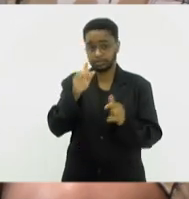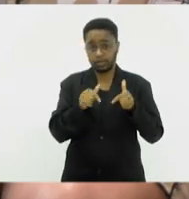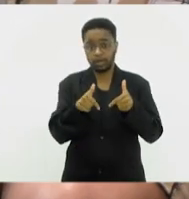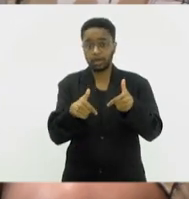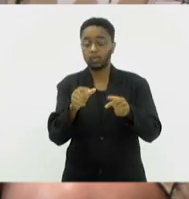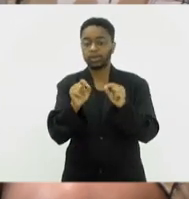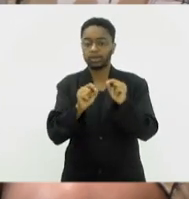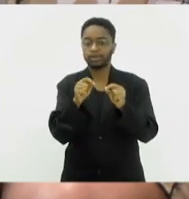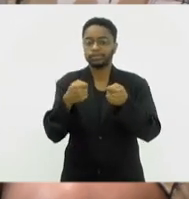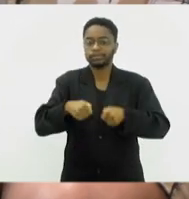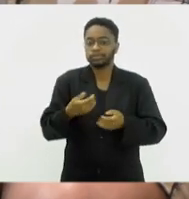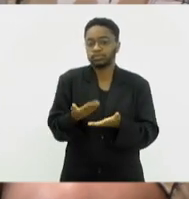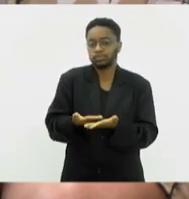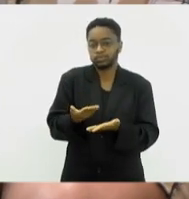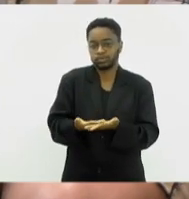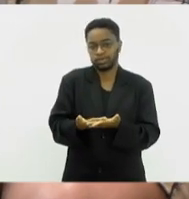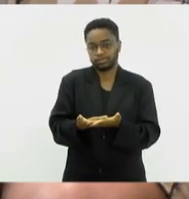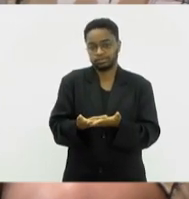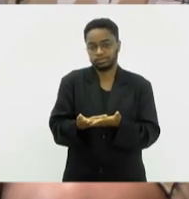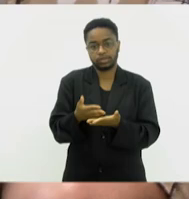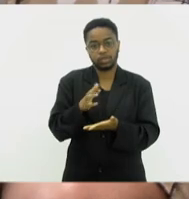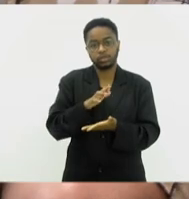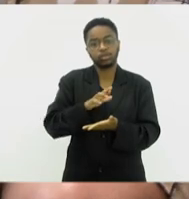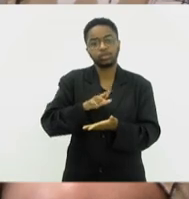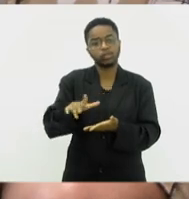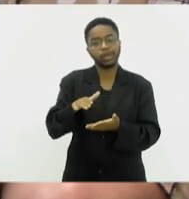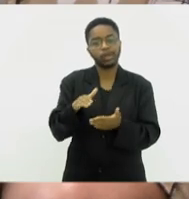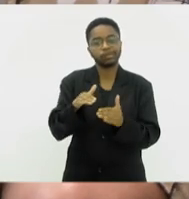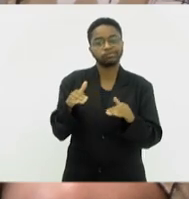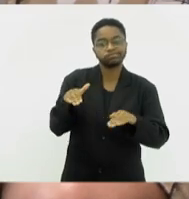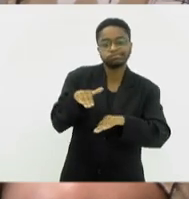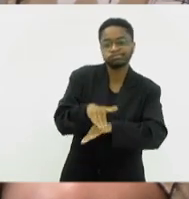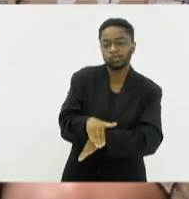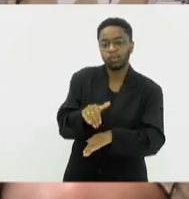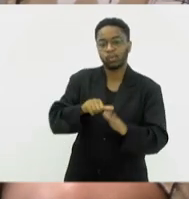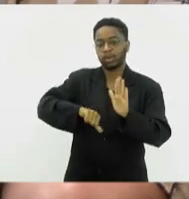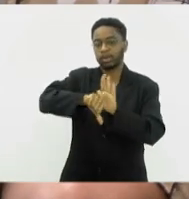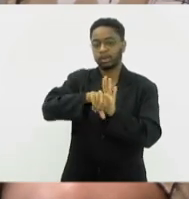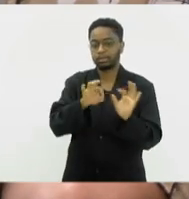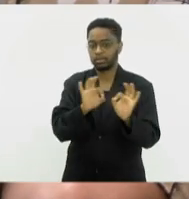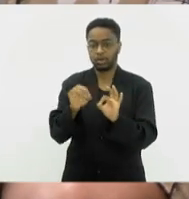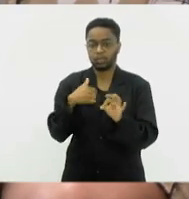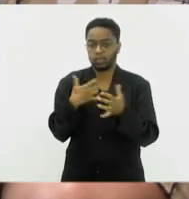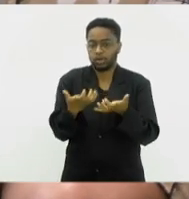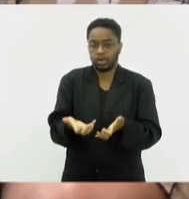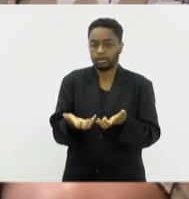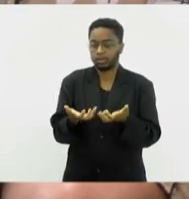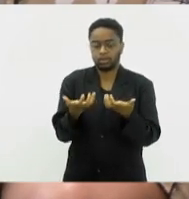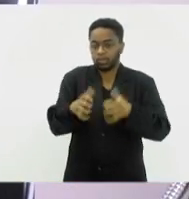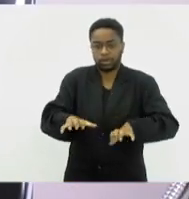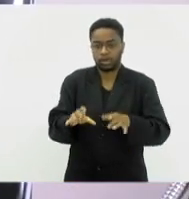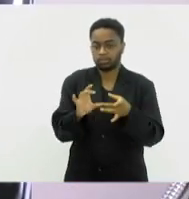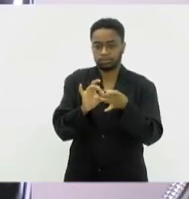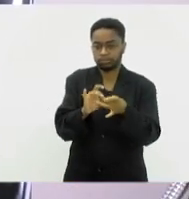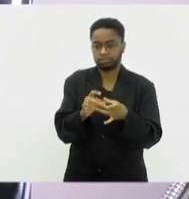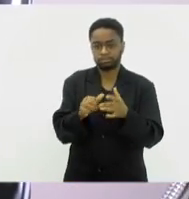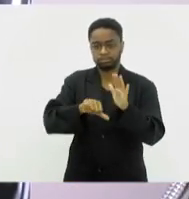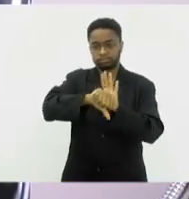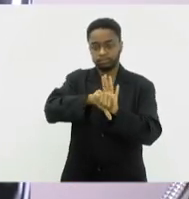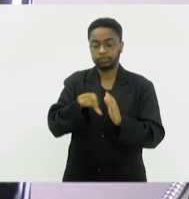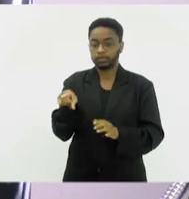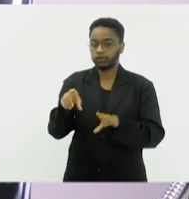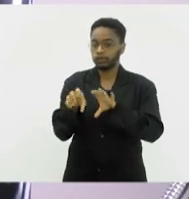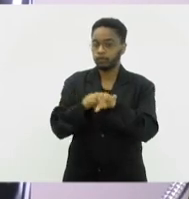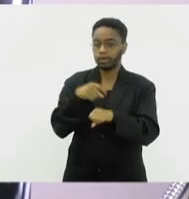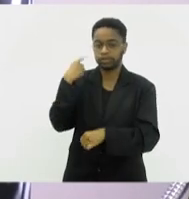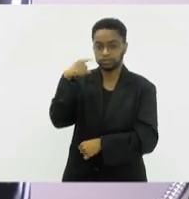era estudar e não se sujeitar ao ciclo de sujeição criminal, não ser sujeito do crime. Tá. O senhor, como bacharel